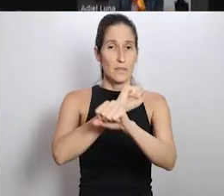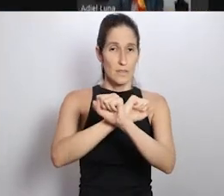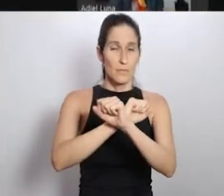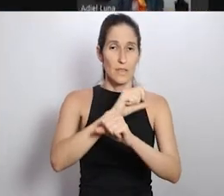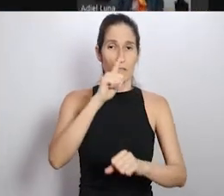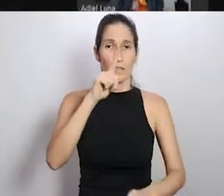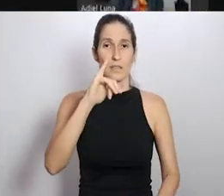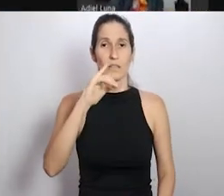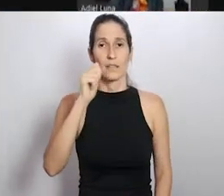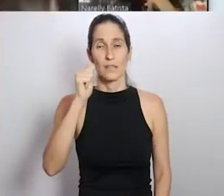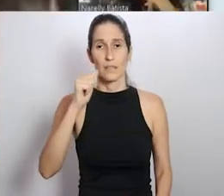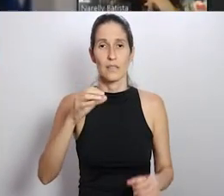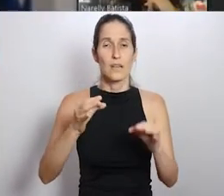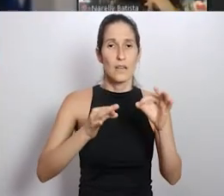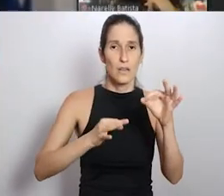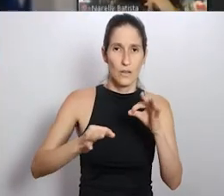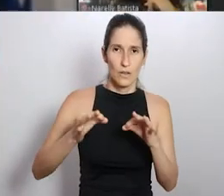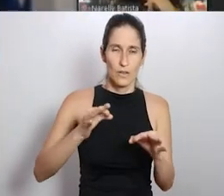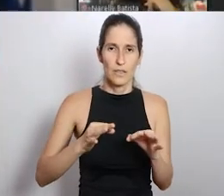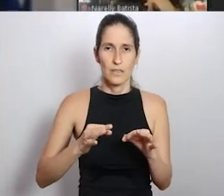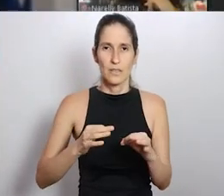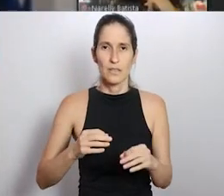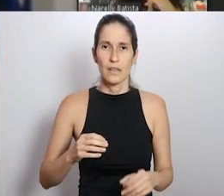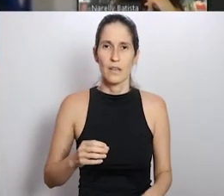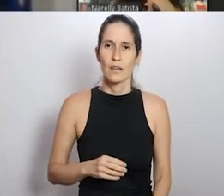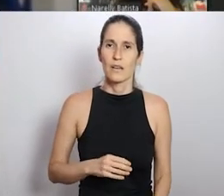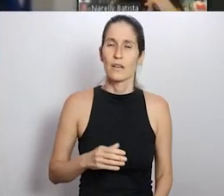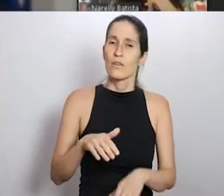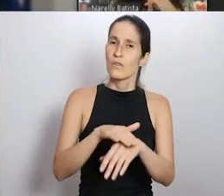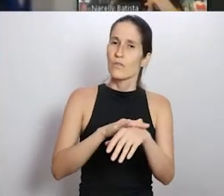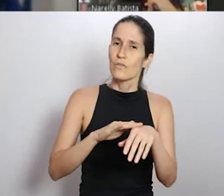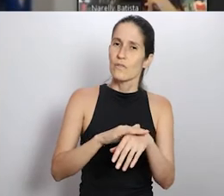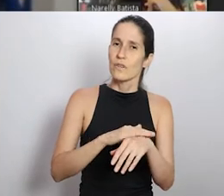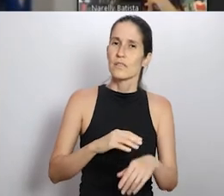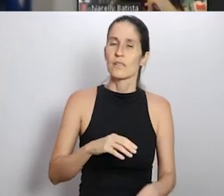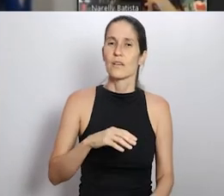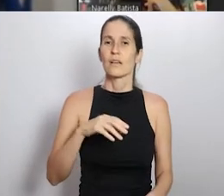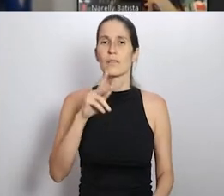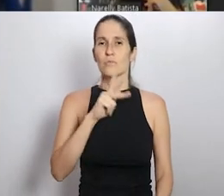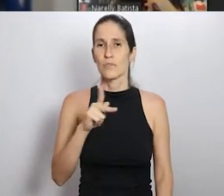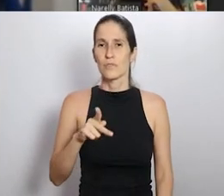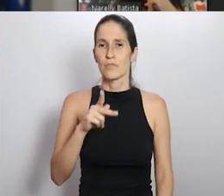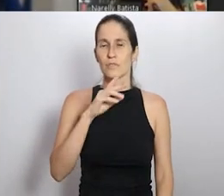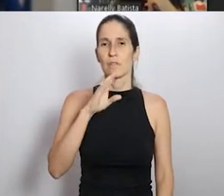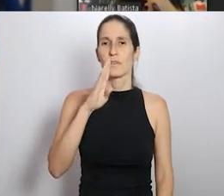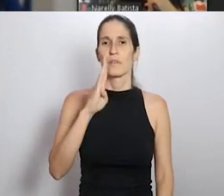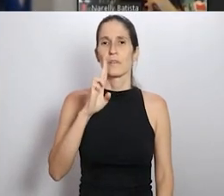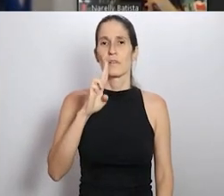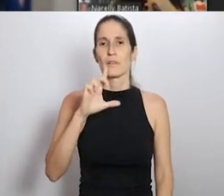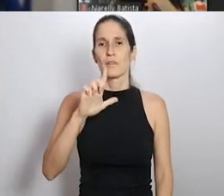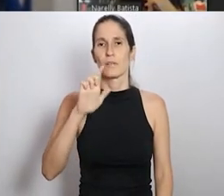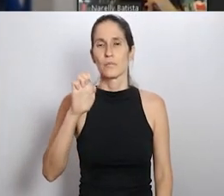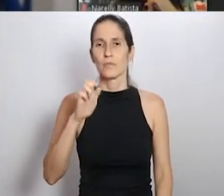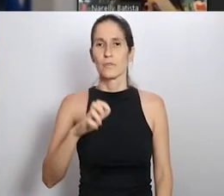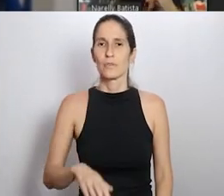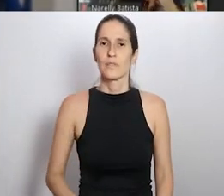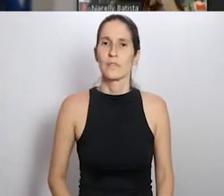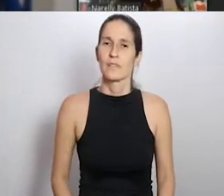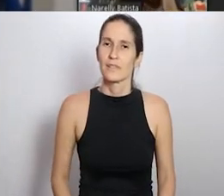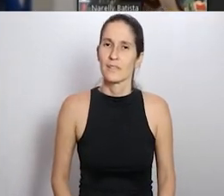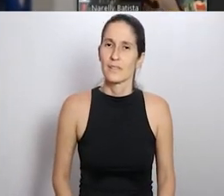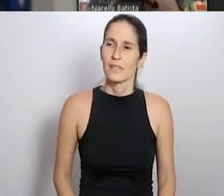dando, enquanto Lia vai organizando aí para ela falar, mestre Bully Bully da Bahia, que já cantou, já conversou